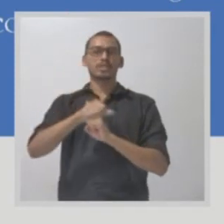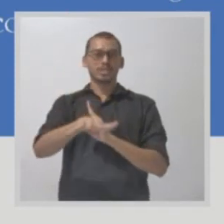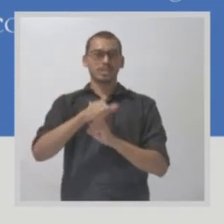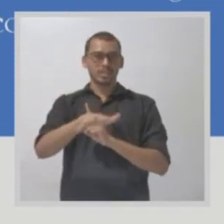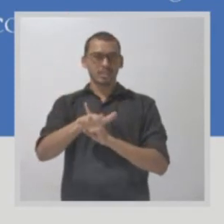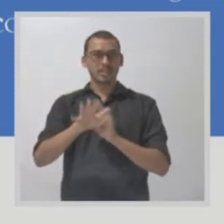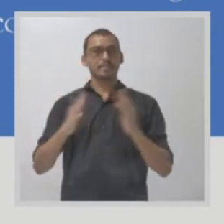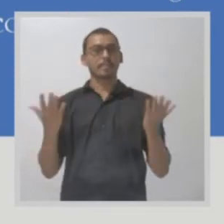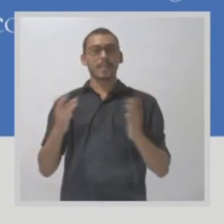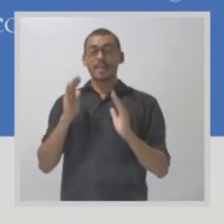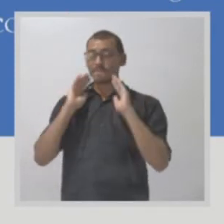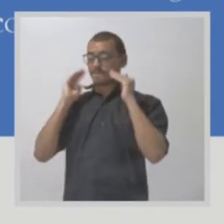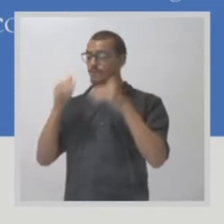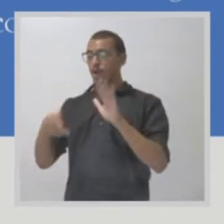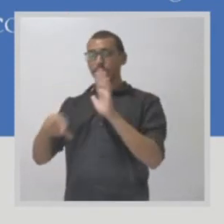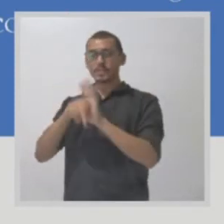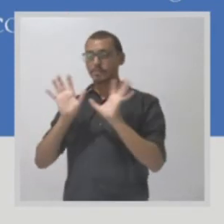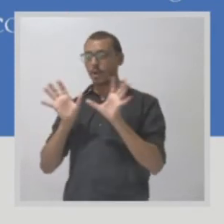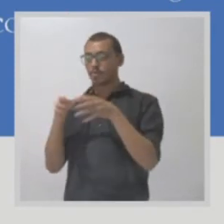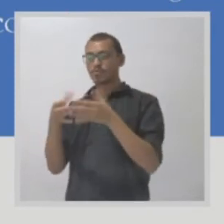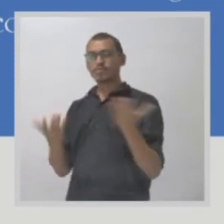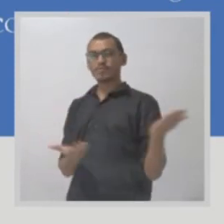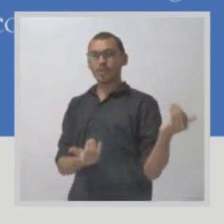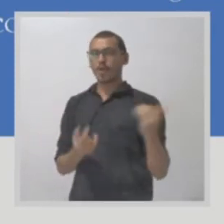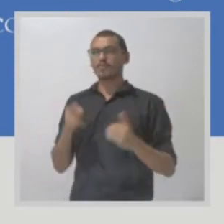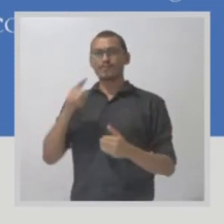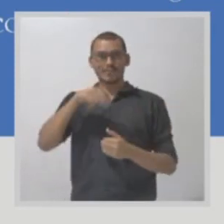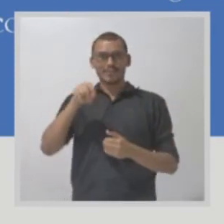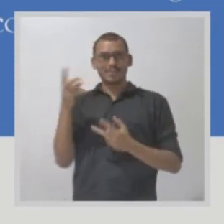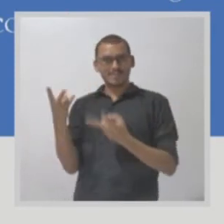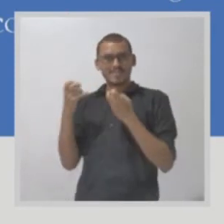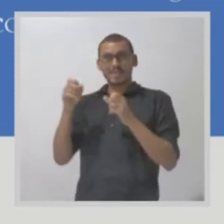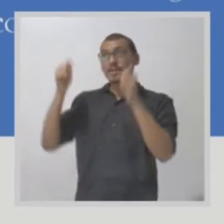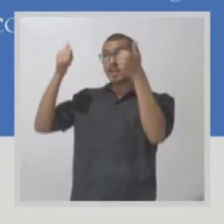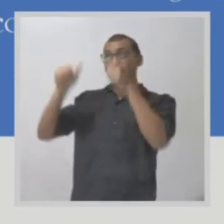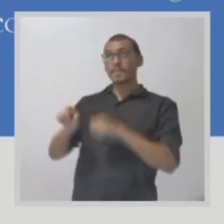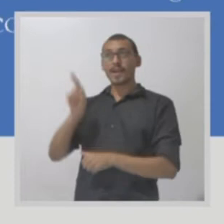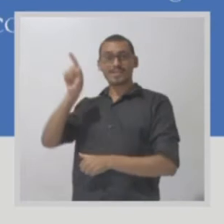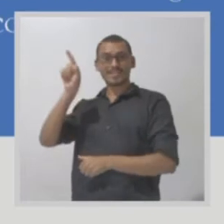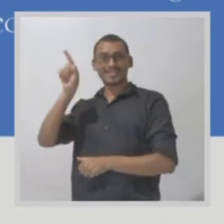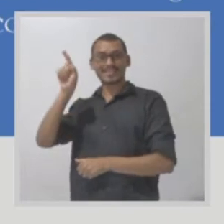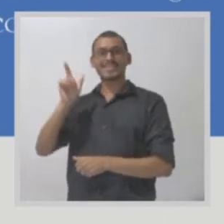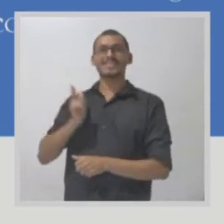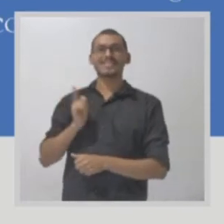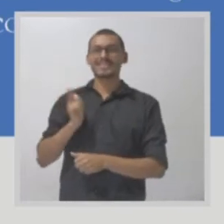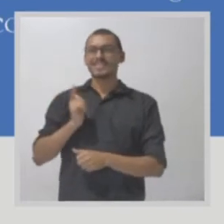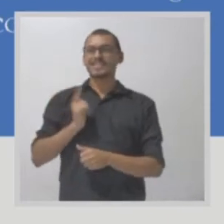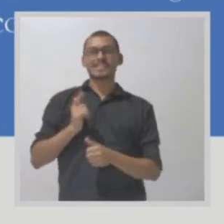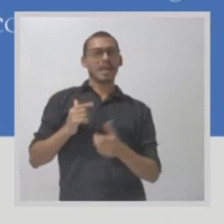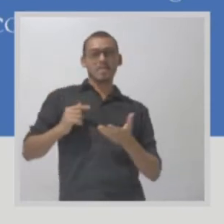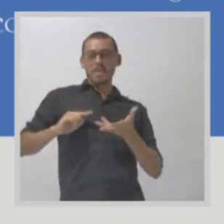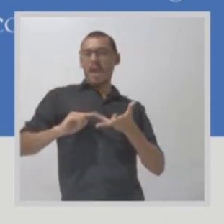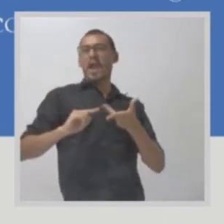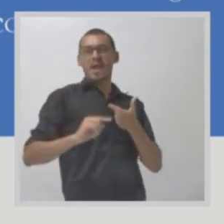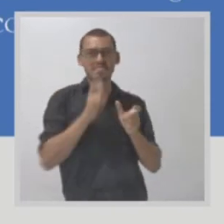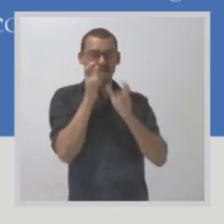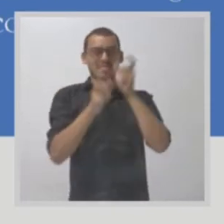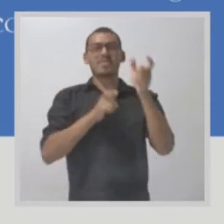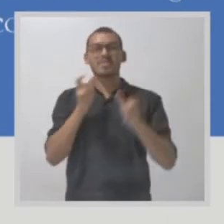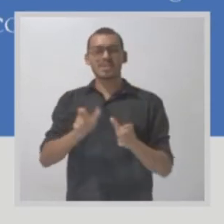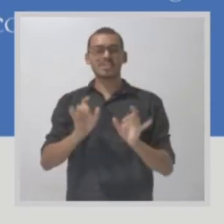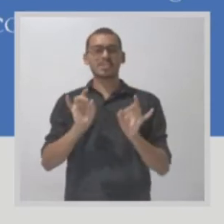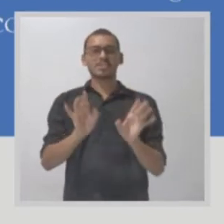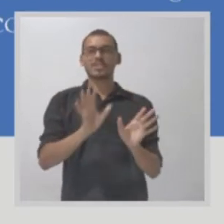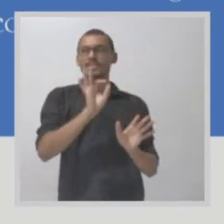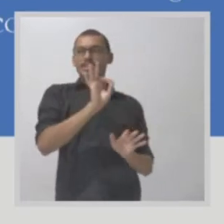público jovem. Tanto é que na imagem que vocês têm aí, vocês têm rola, é nós, só, demorou, e tem a imagem